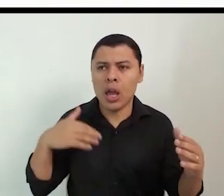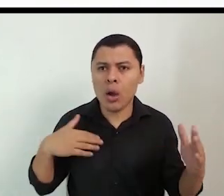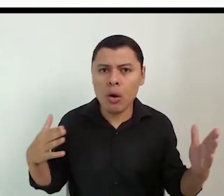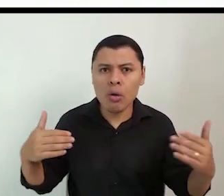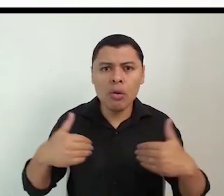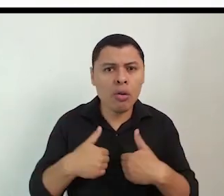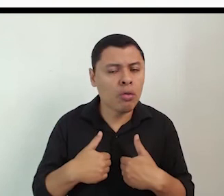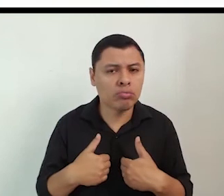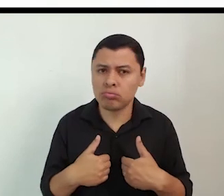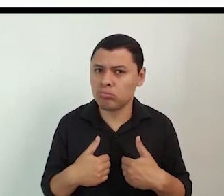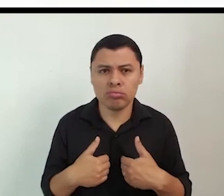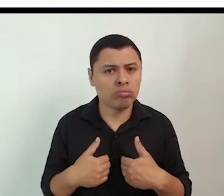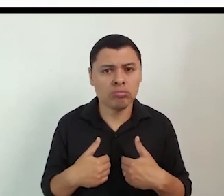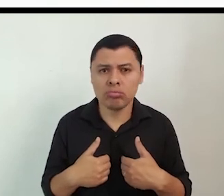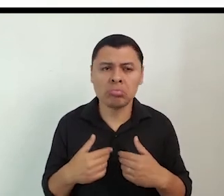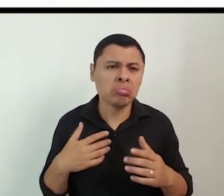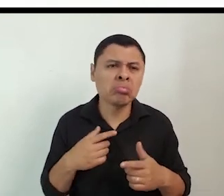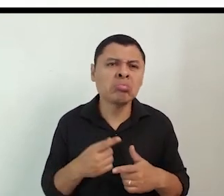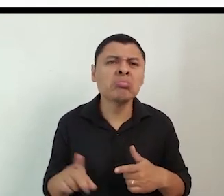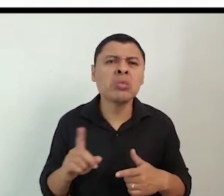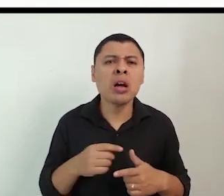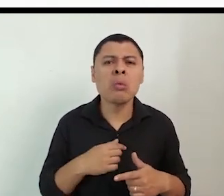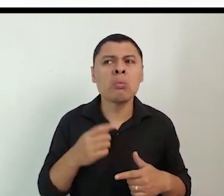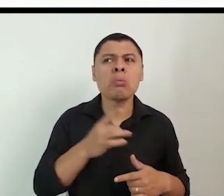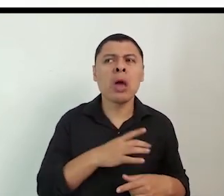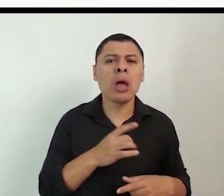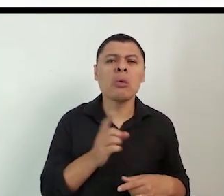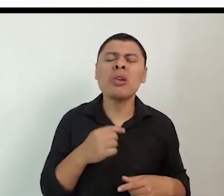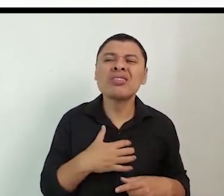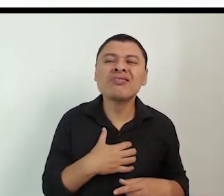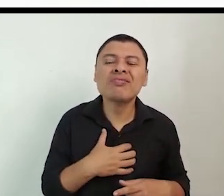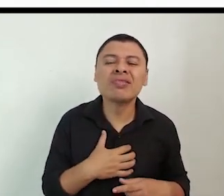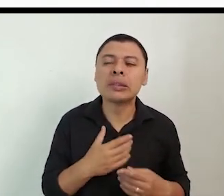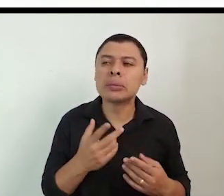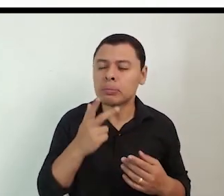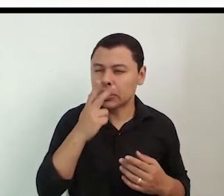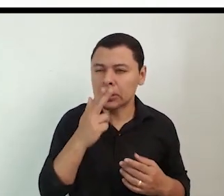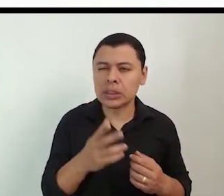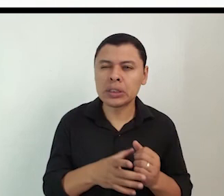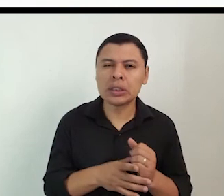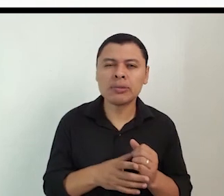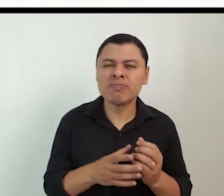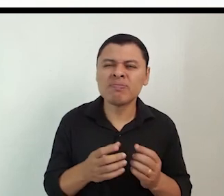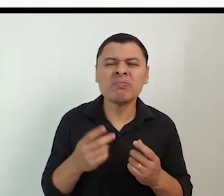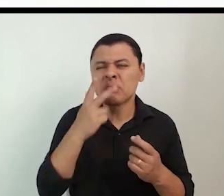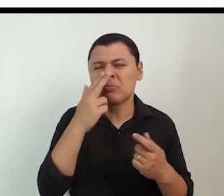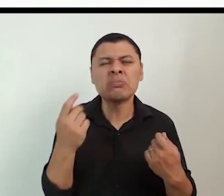não porque eu tenho algum problema com isso, mas porque não me senti confortável e não achei necessário falar